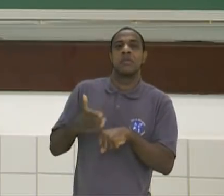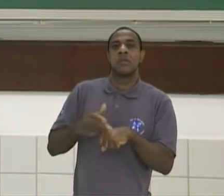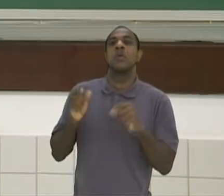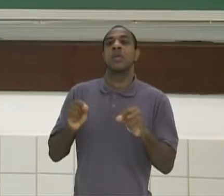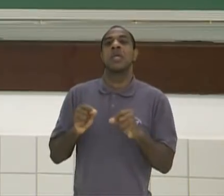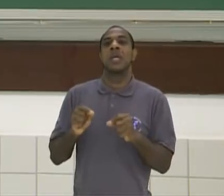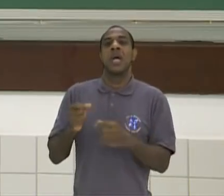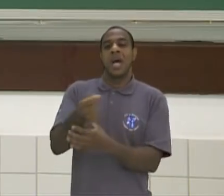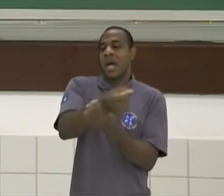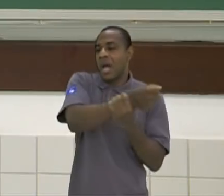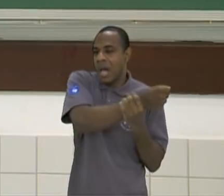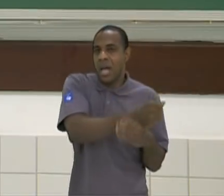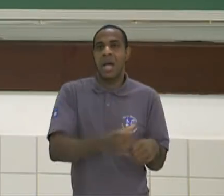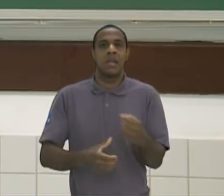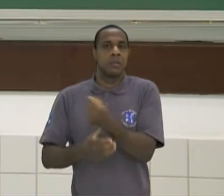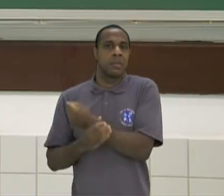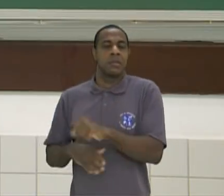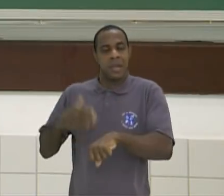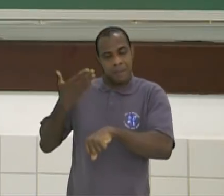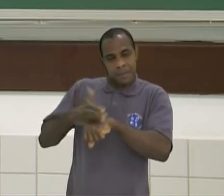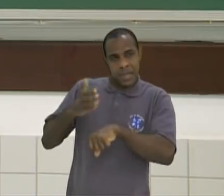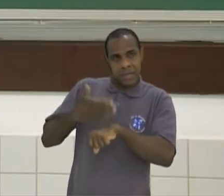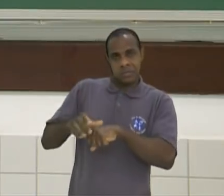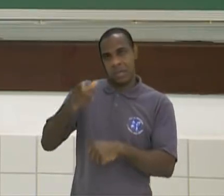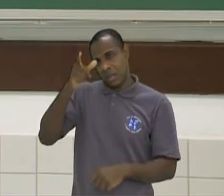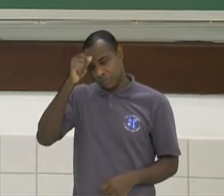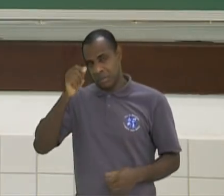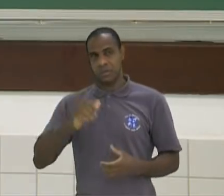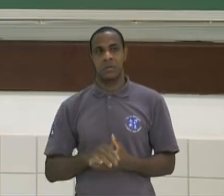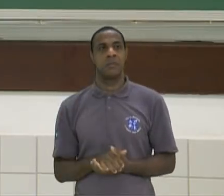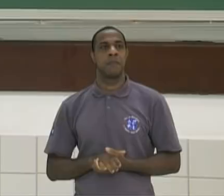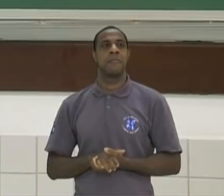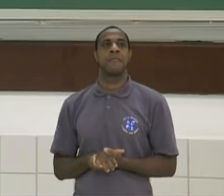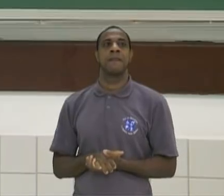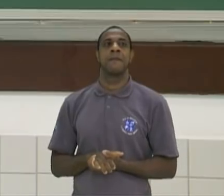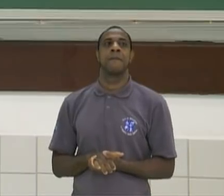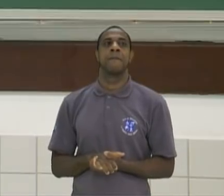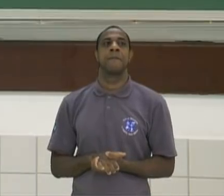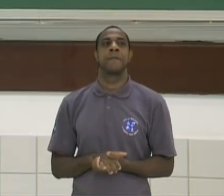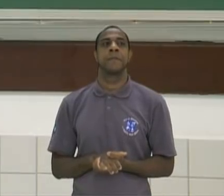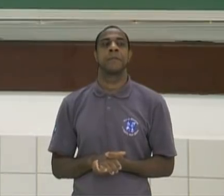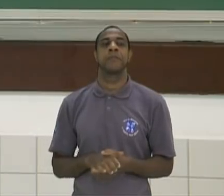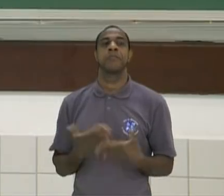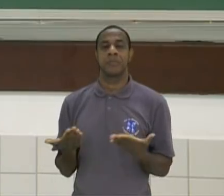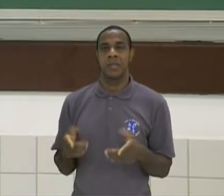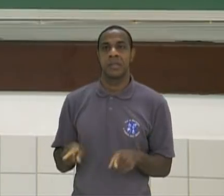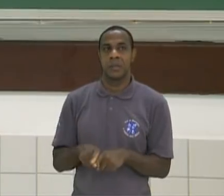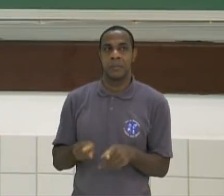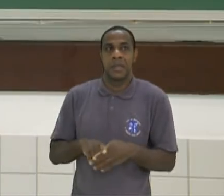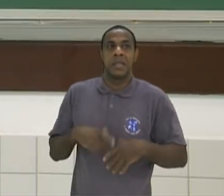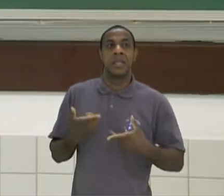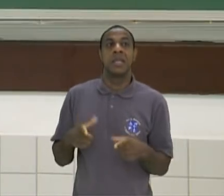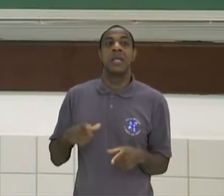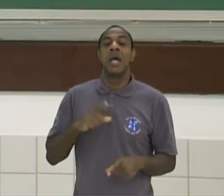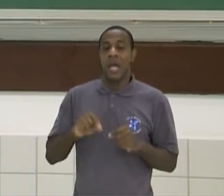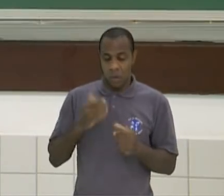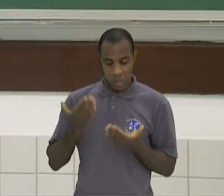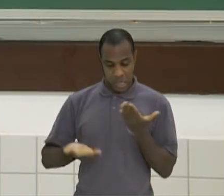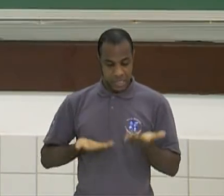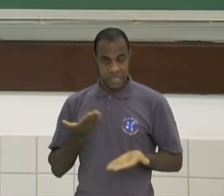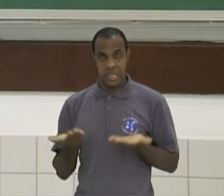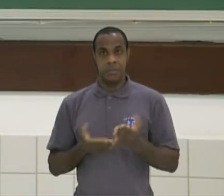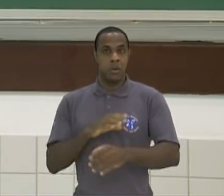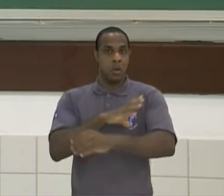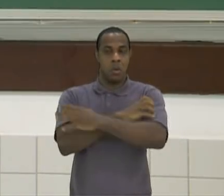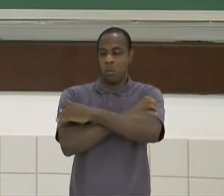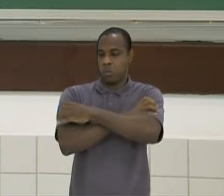como nós vimos, e através da prática do relaxamento. Então, a antiginástica baseia-se no equilíbrio muscular